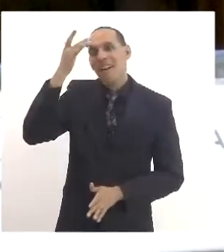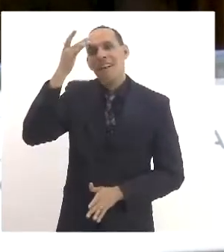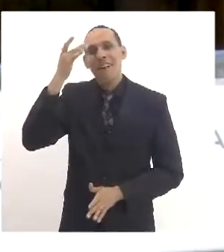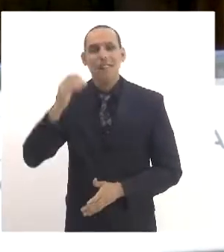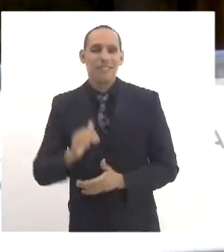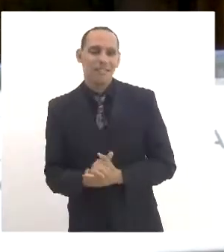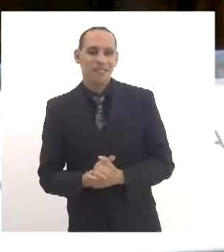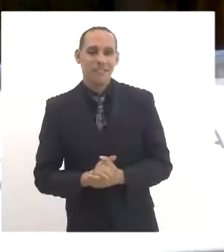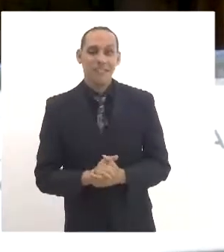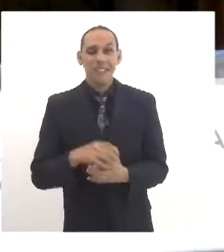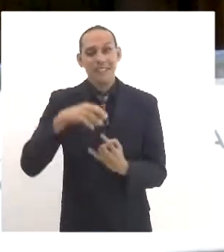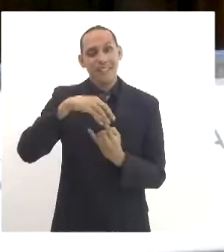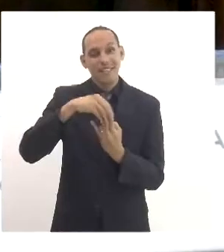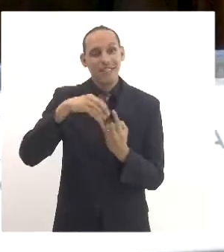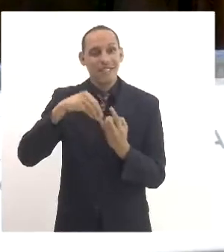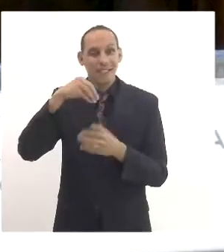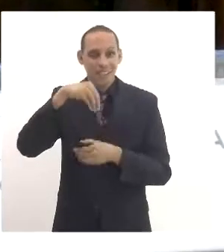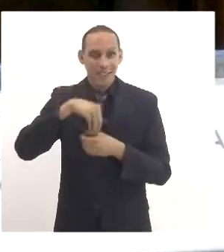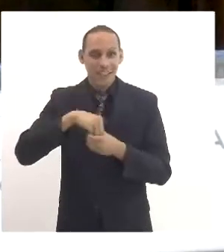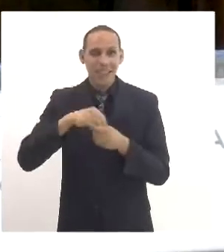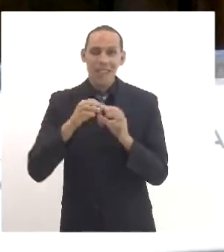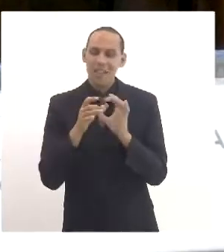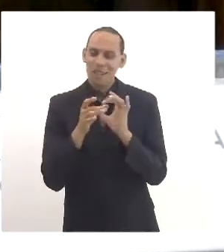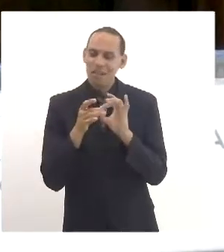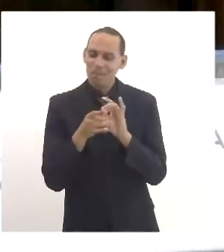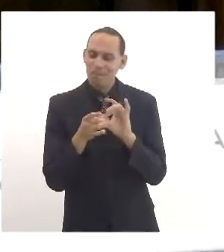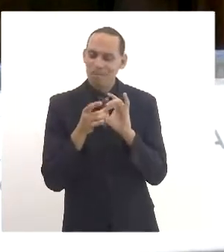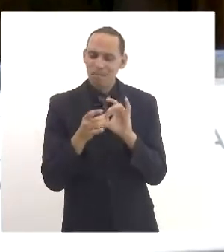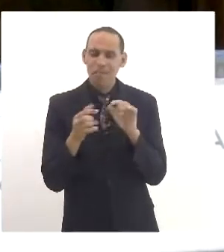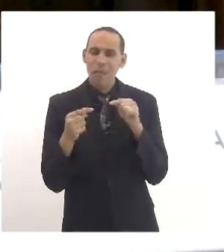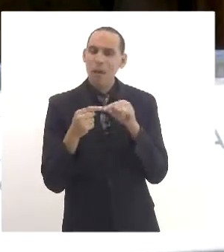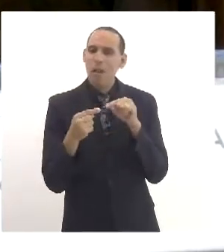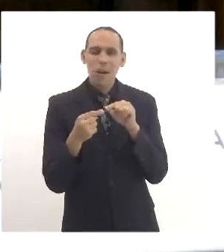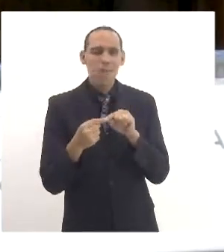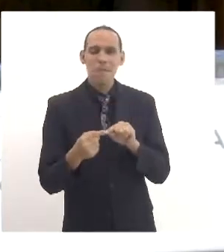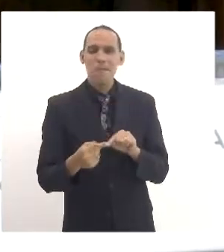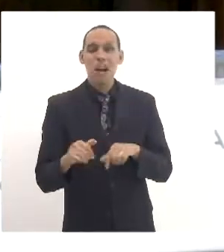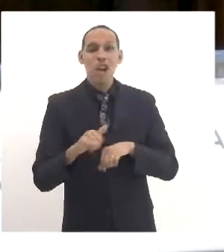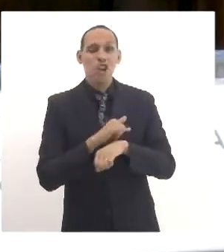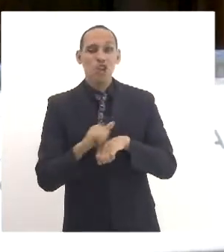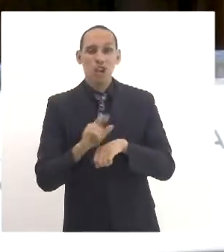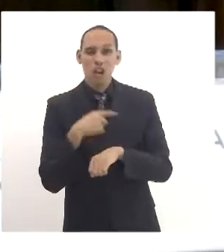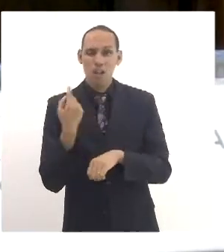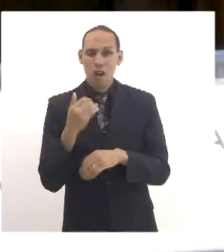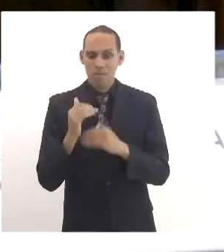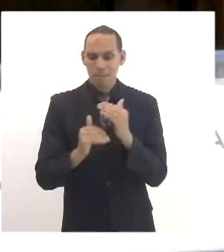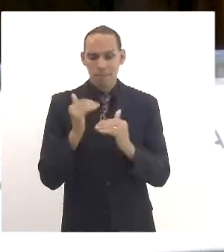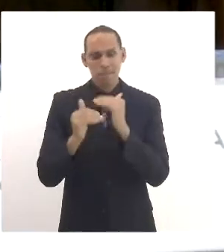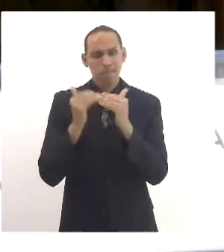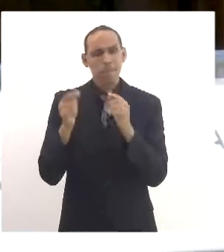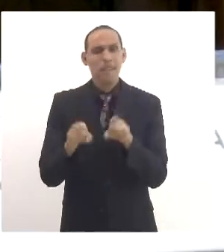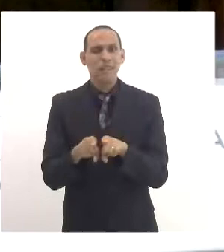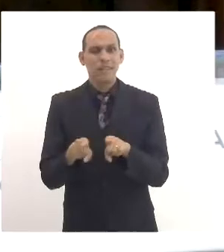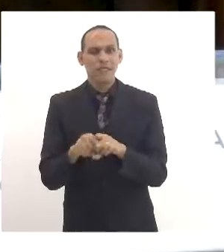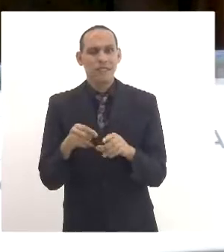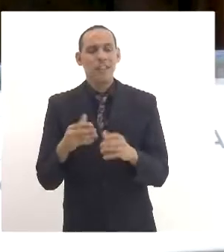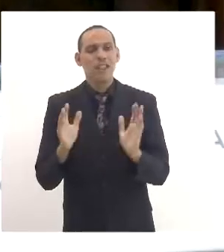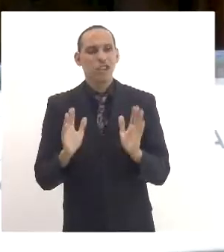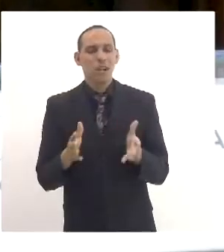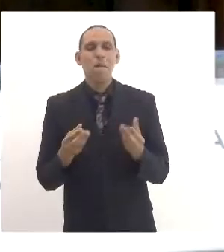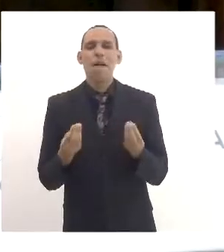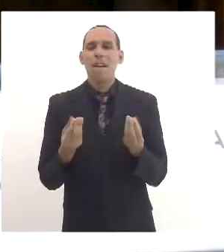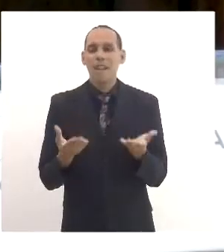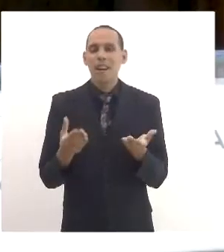Fiocruz, ela se combina com toda uma estratégia que vimos desenvolvido para que a ciência, tecnologia